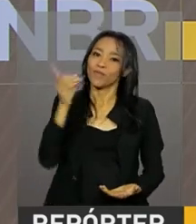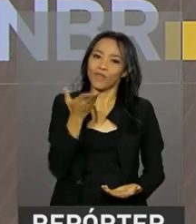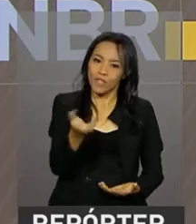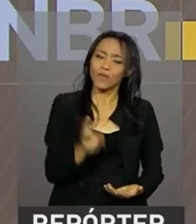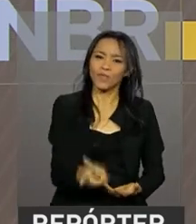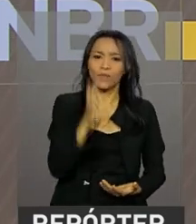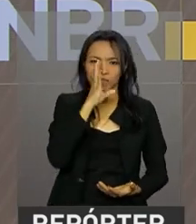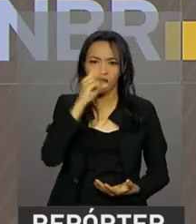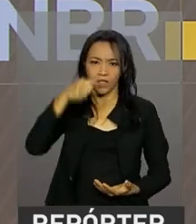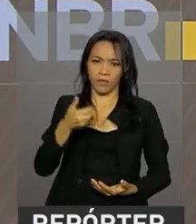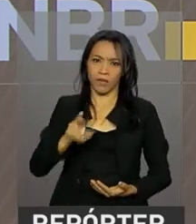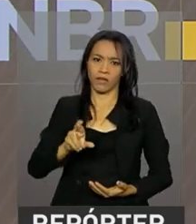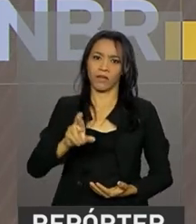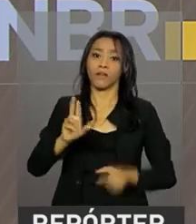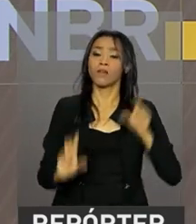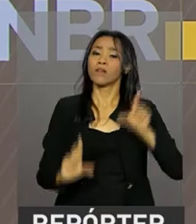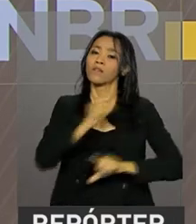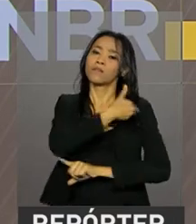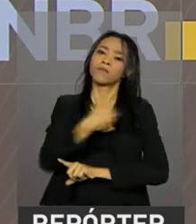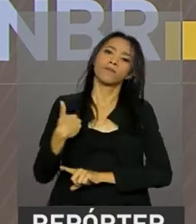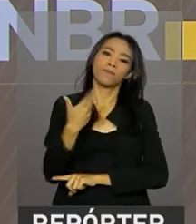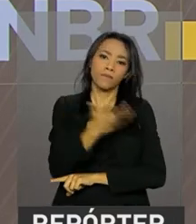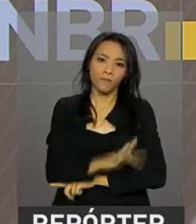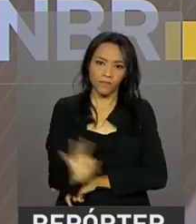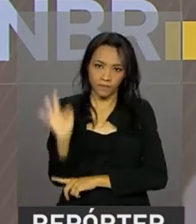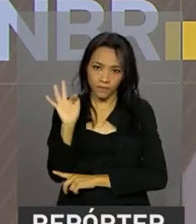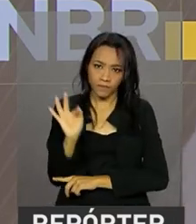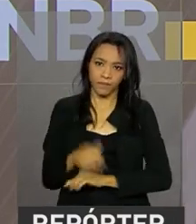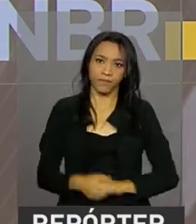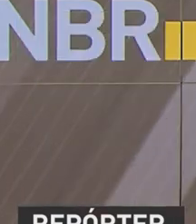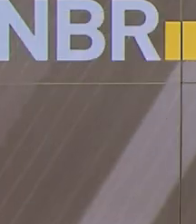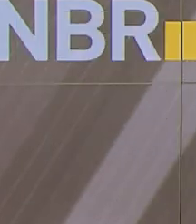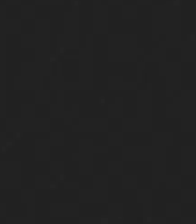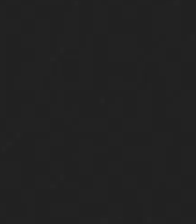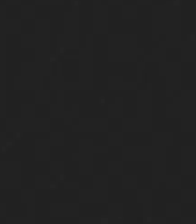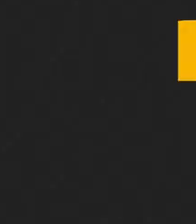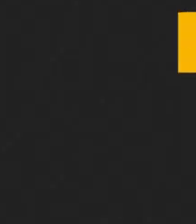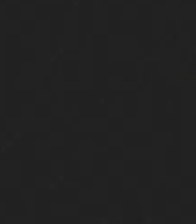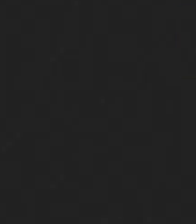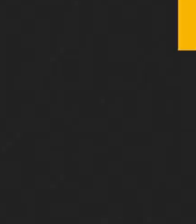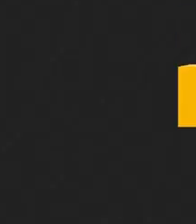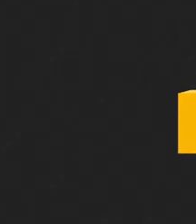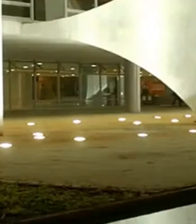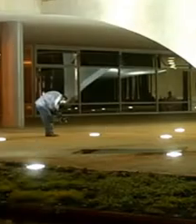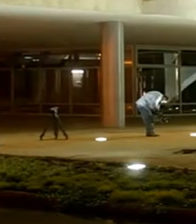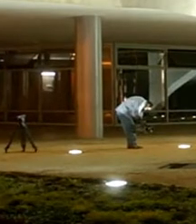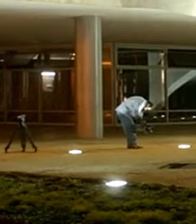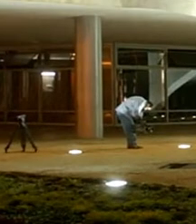você e continue com a gente aqui na NBR, a TV do Governo Federal.